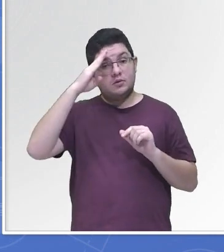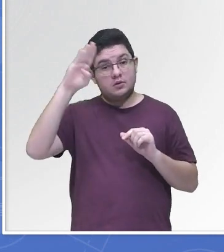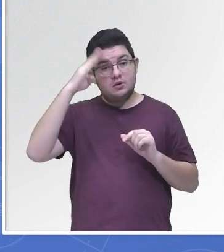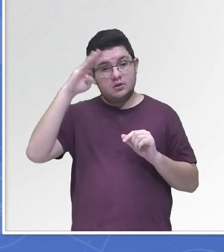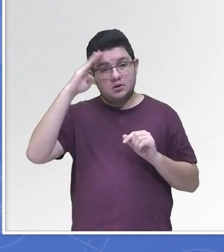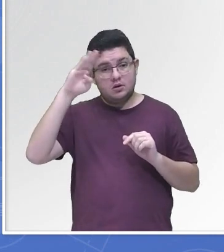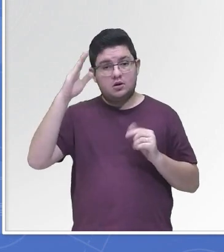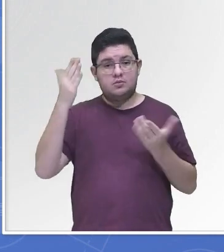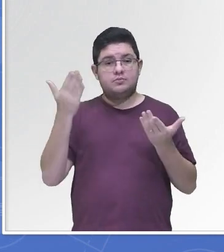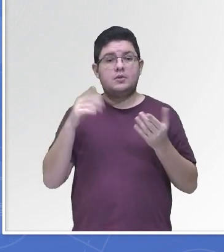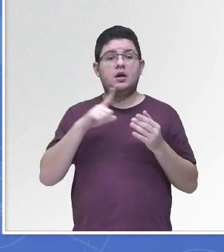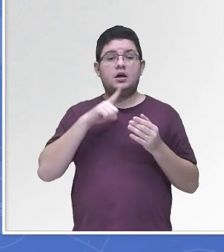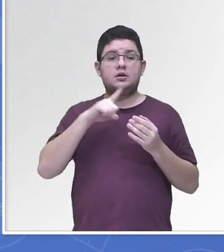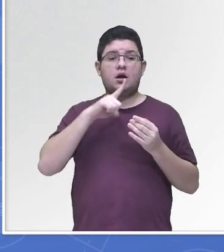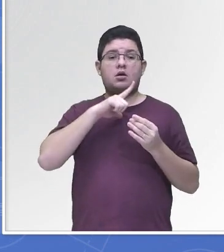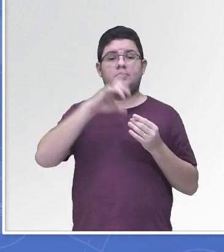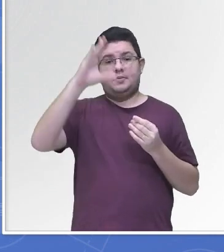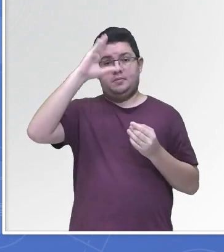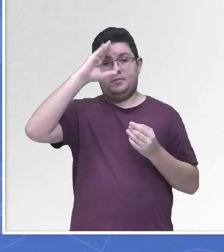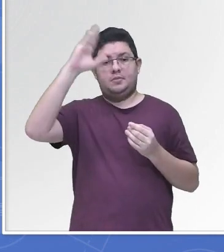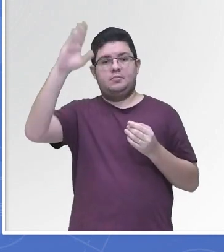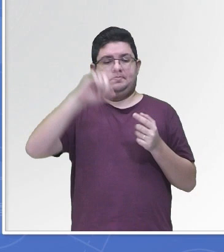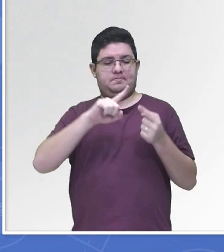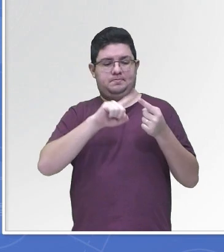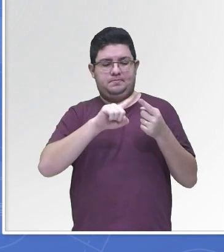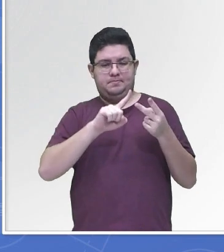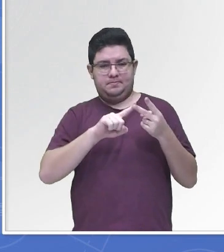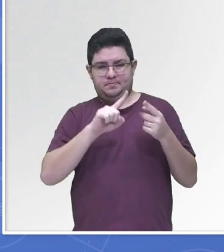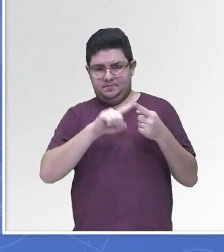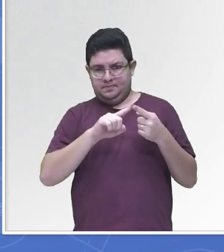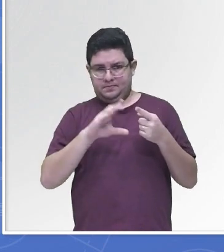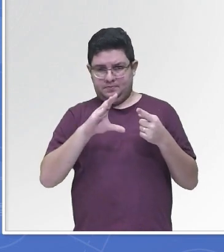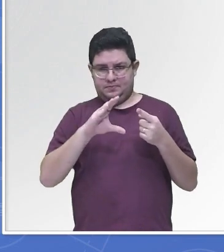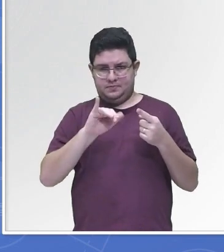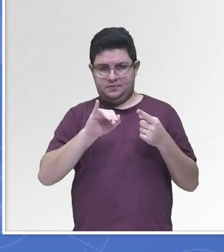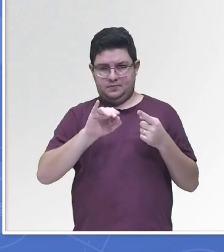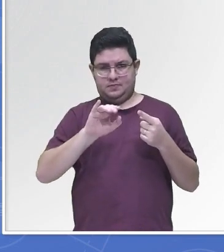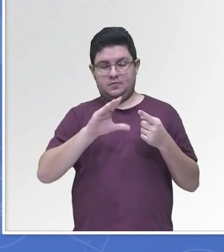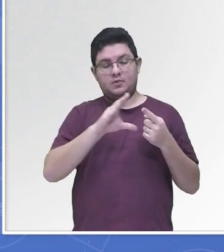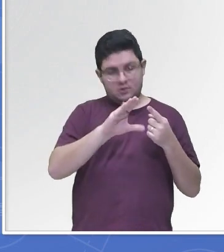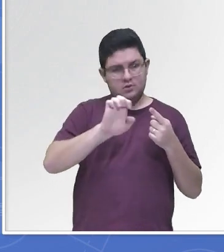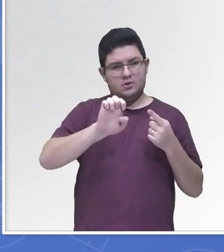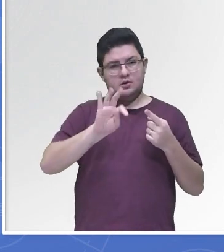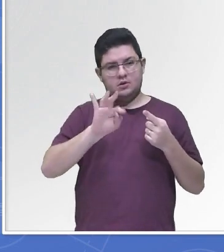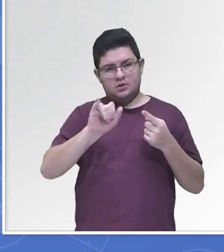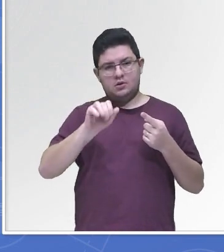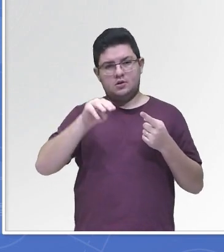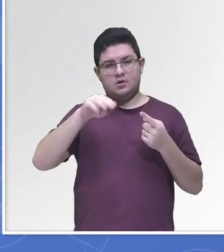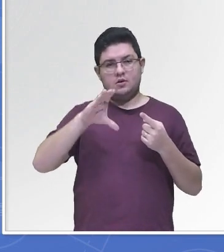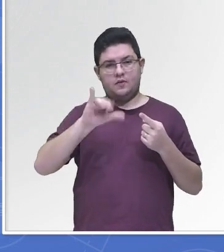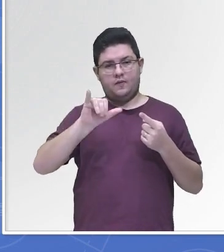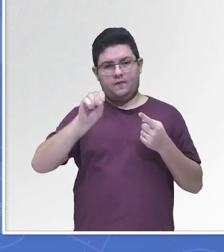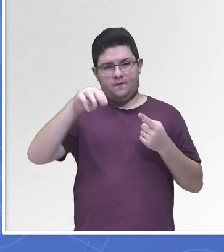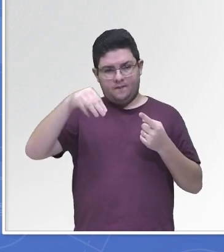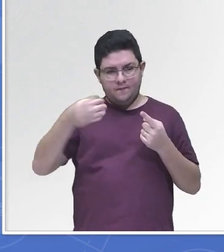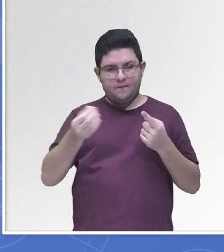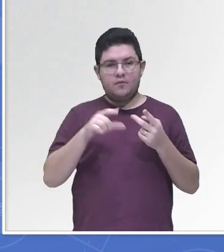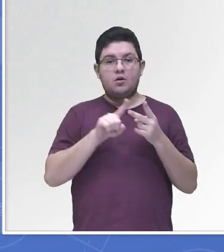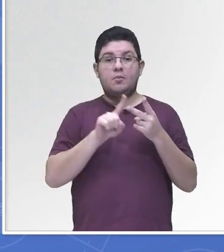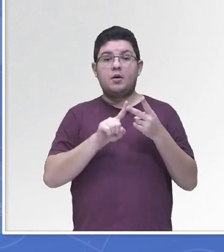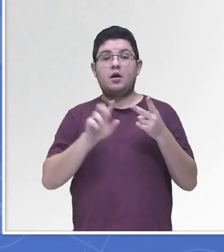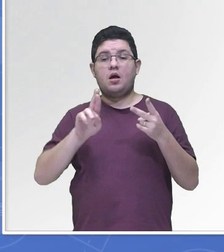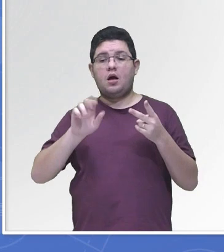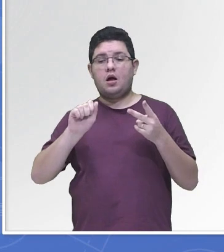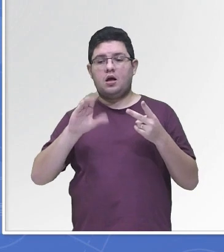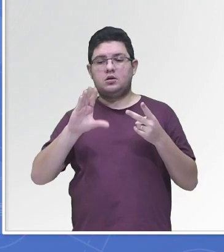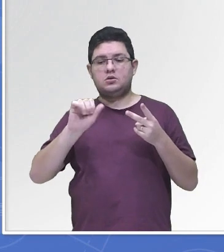lado o ceticismo, de um outro lado o racionalismo. Vejam só, nós vamos perceber o seguinte, que o que seria